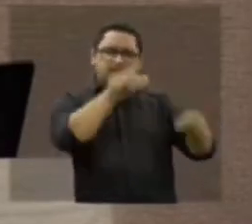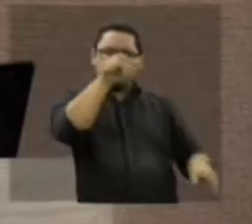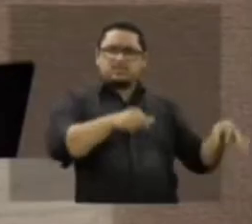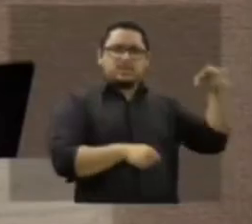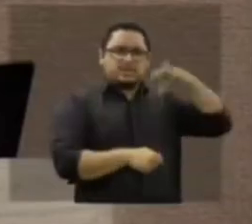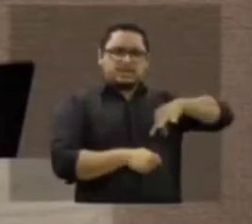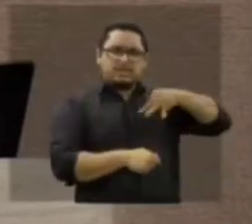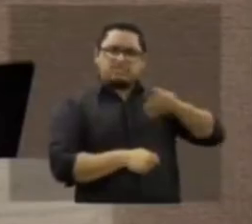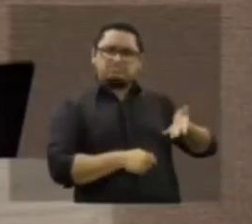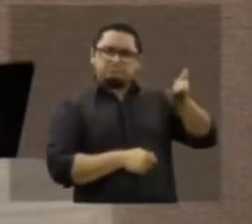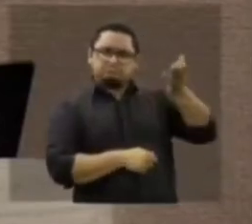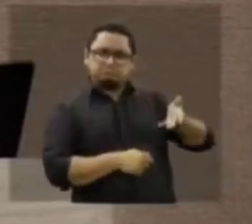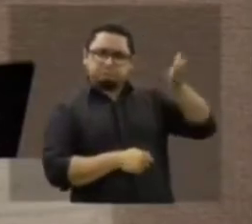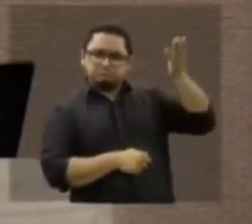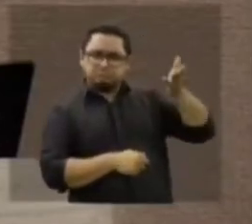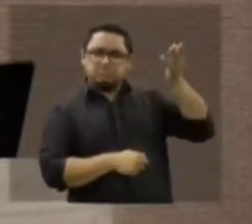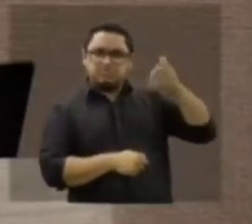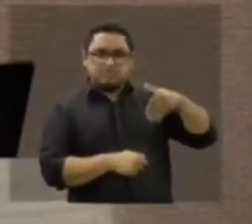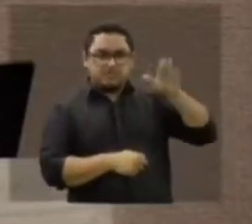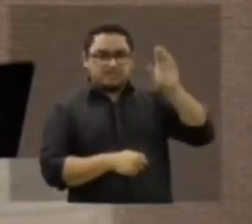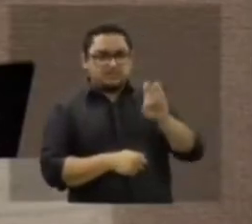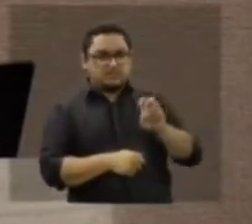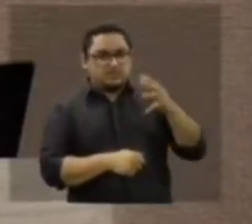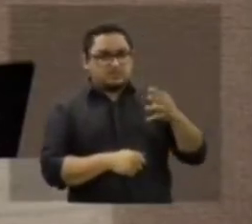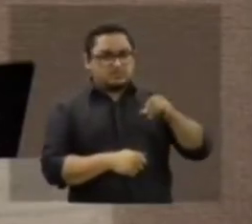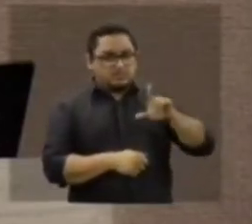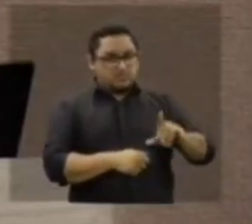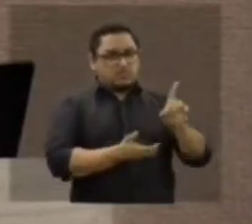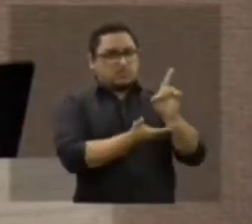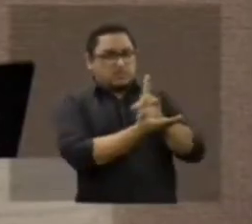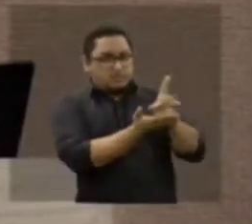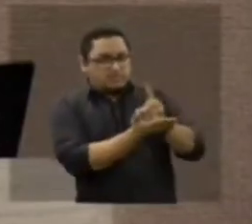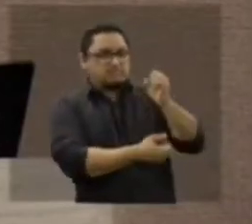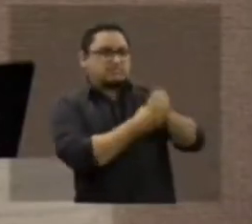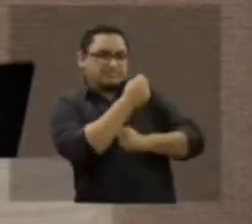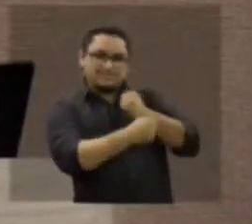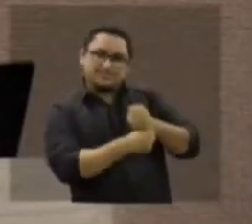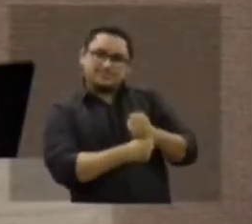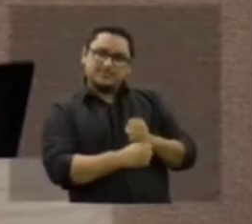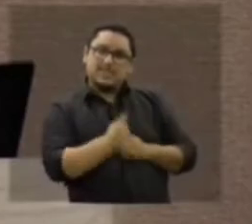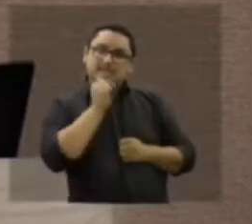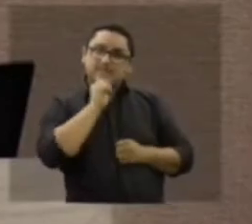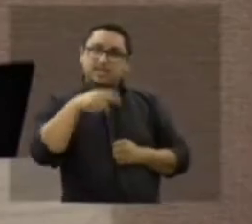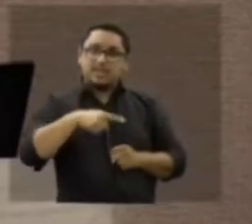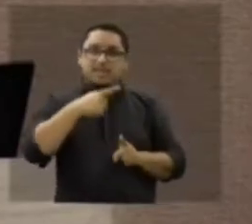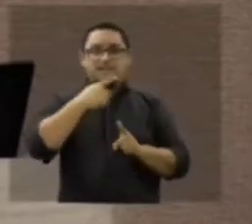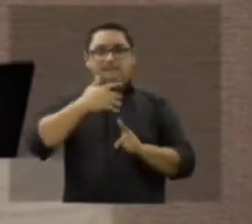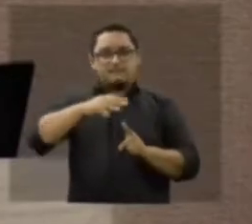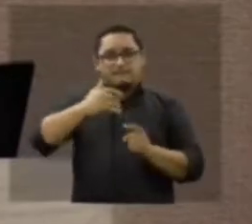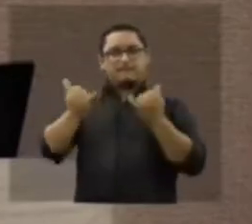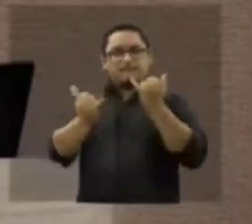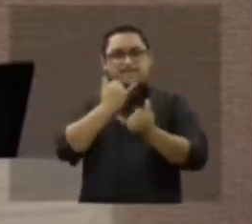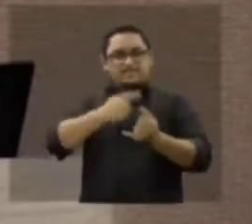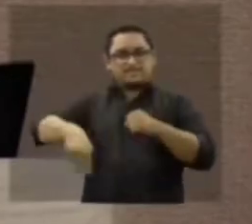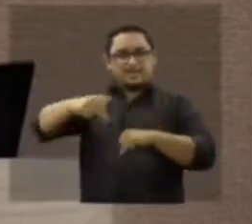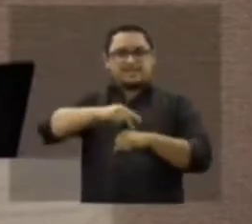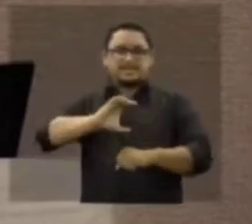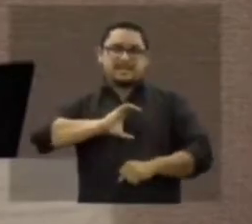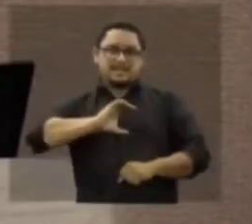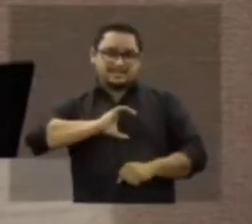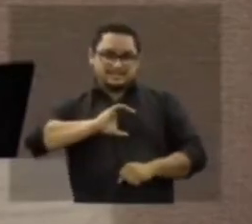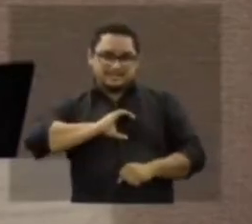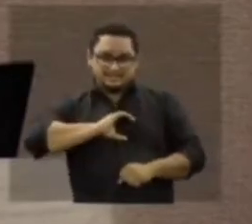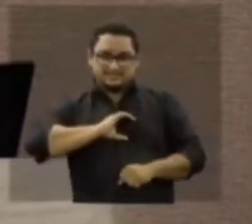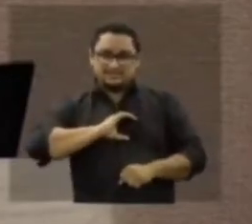superior a 54.000 no ano equivalente por exemplo à média do Canadá 13 vezes